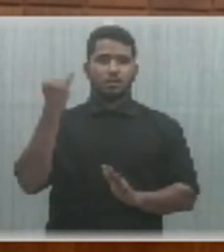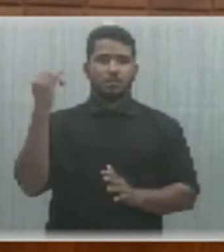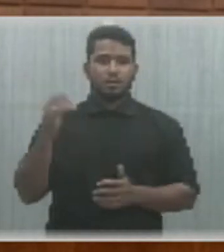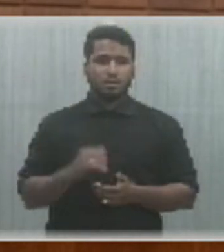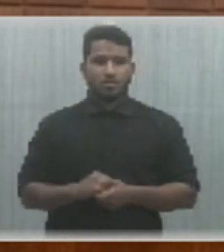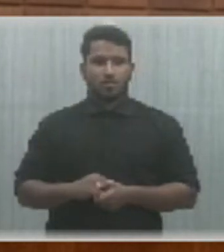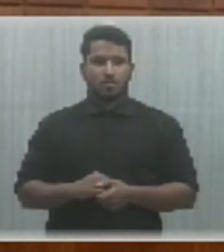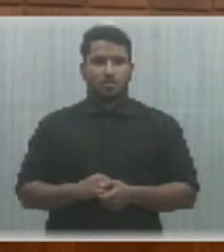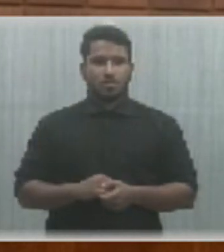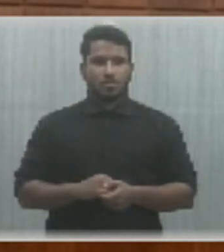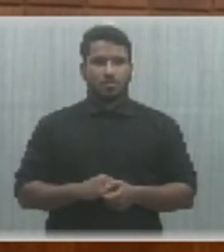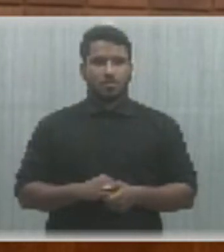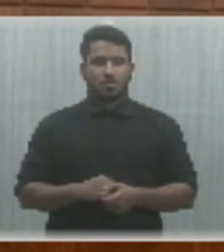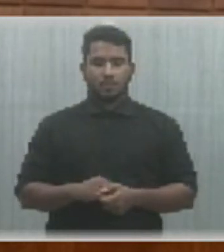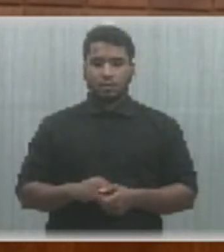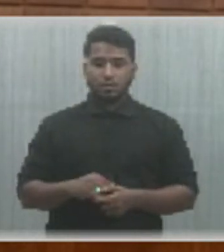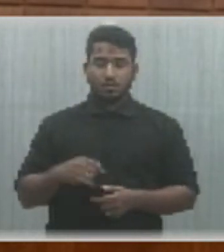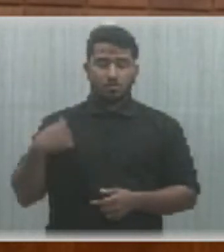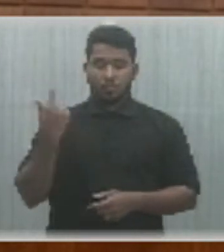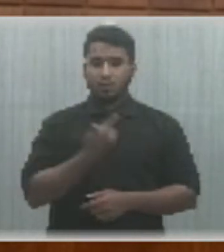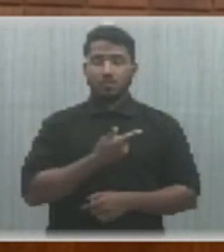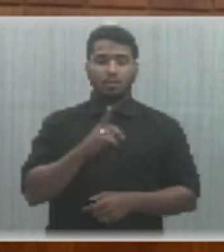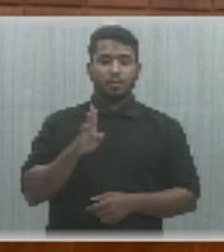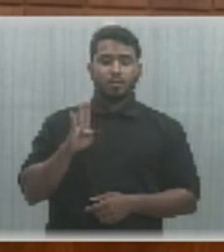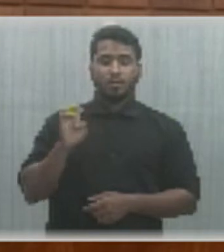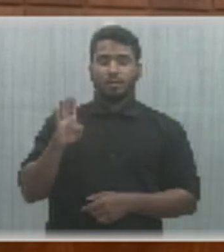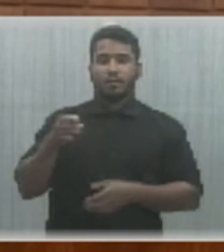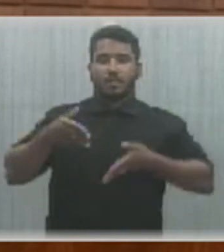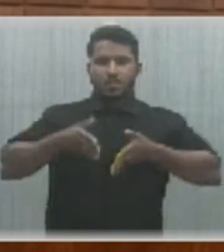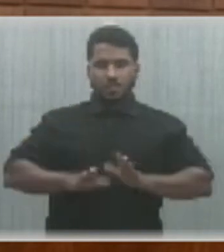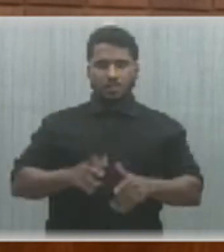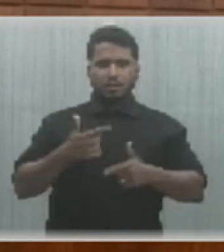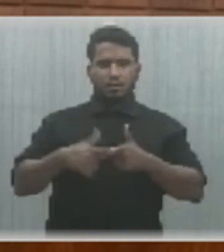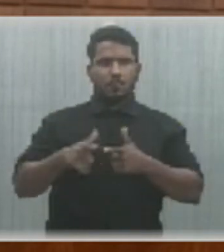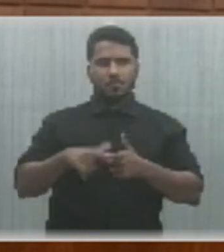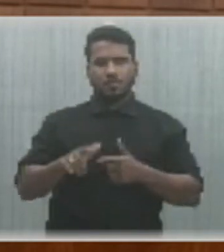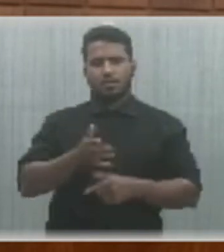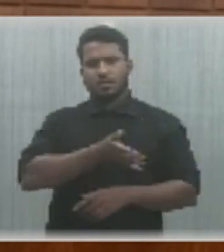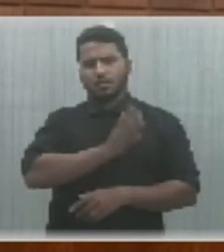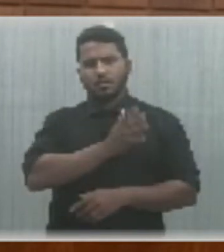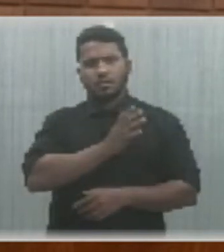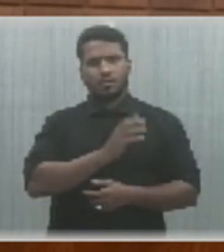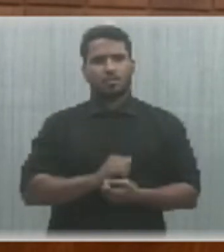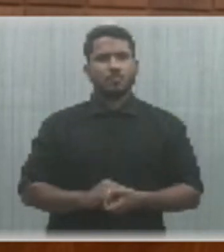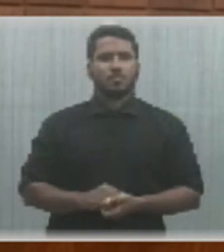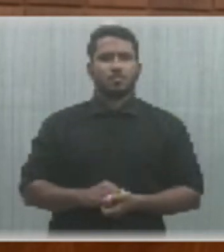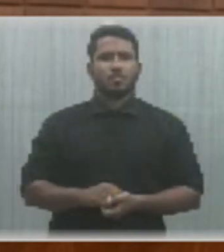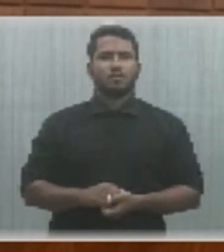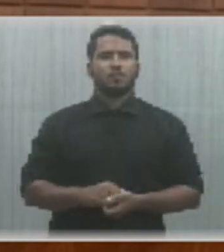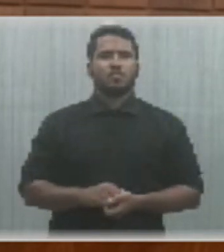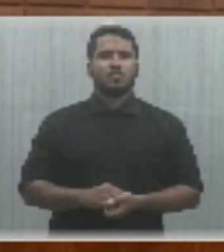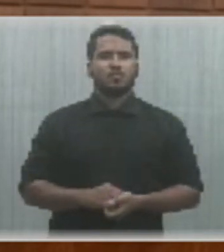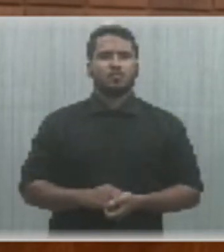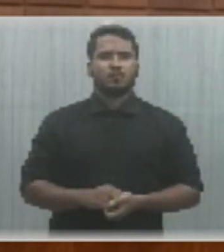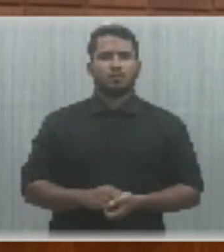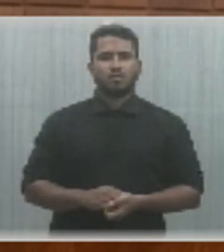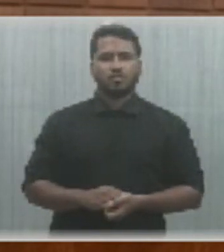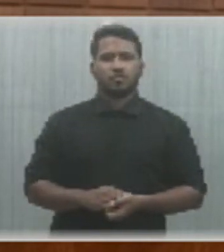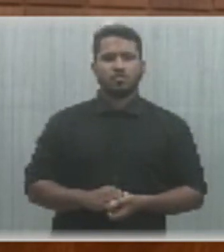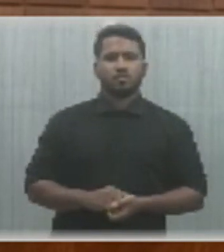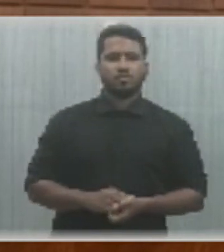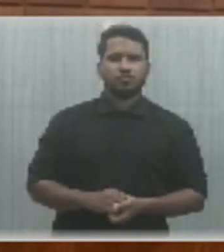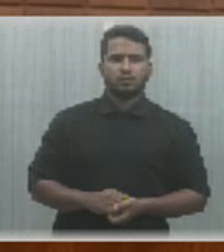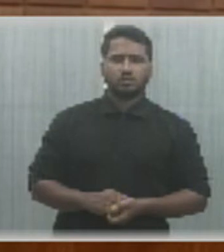para os pacientes, nossos bebês que nascem com cardiopatia congênita no estado do Piauí. É um